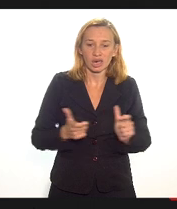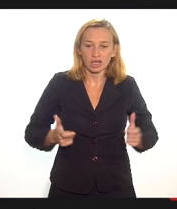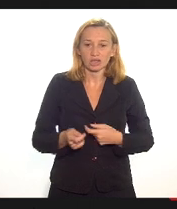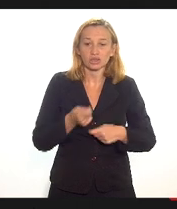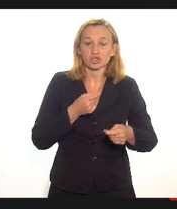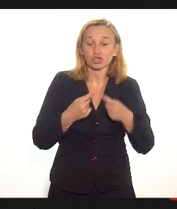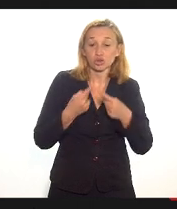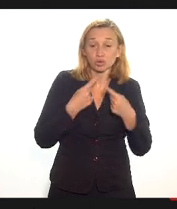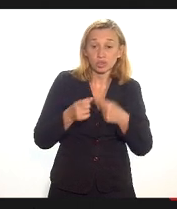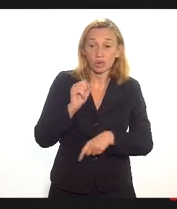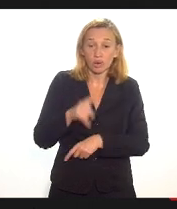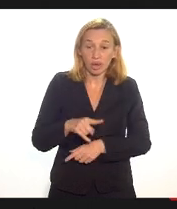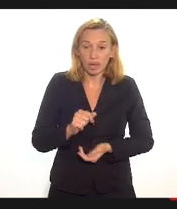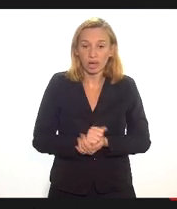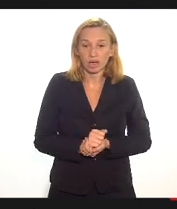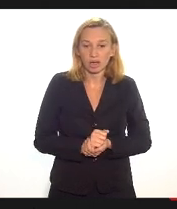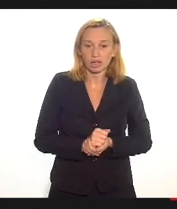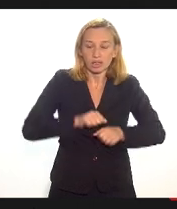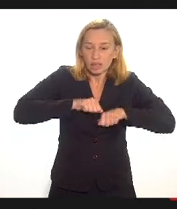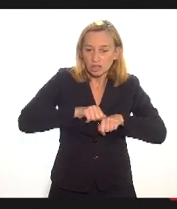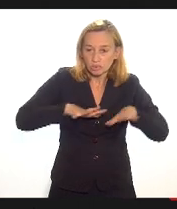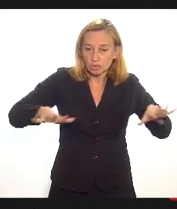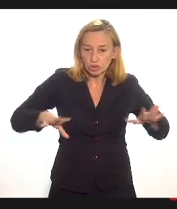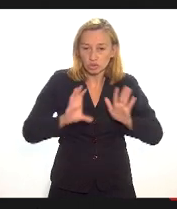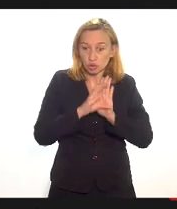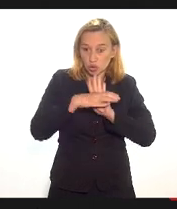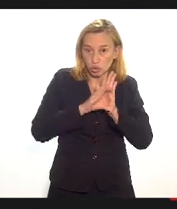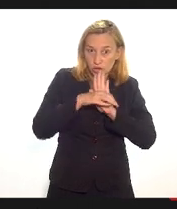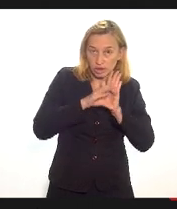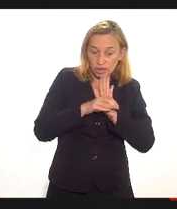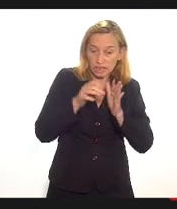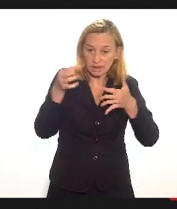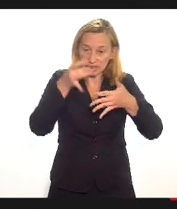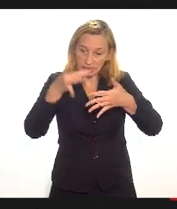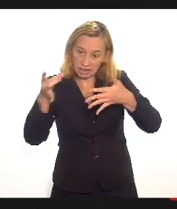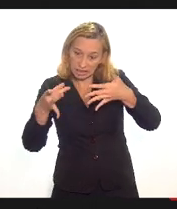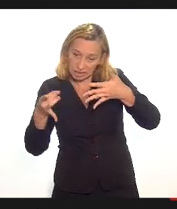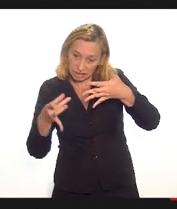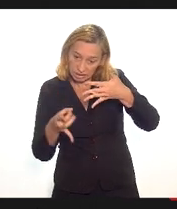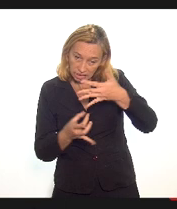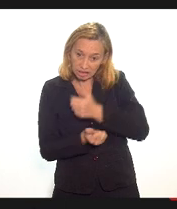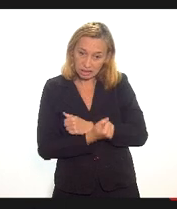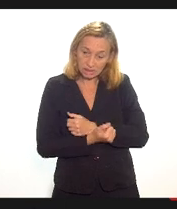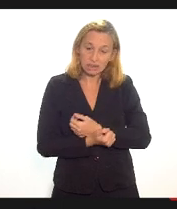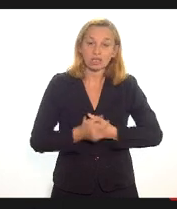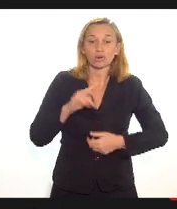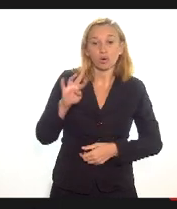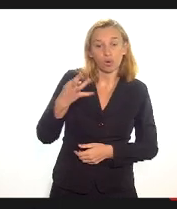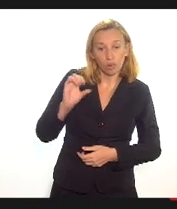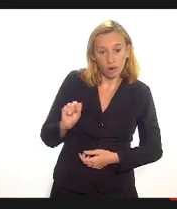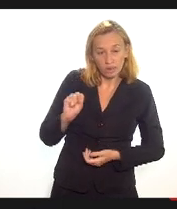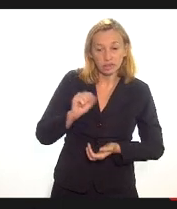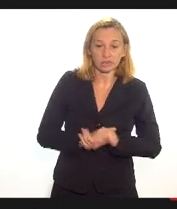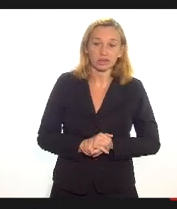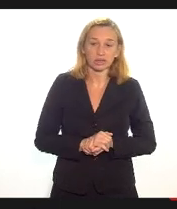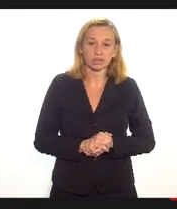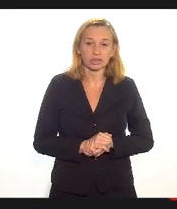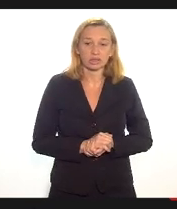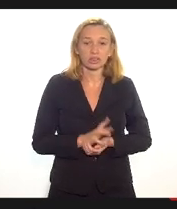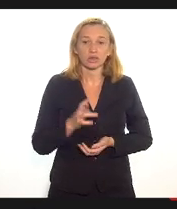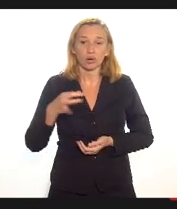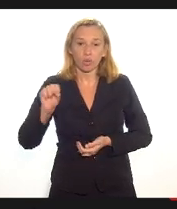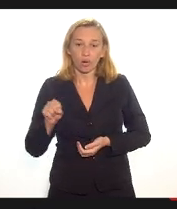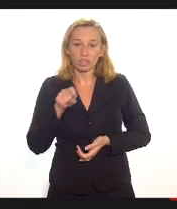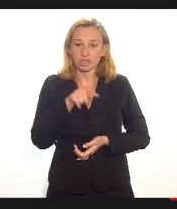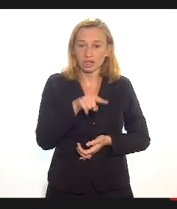é explodir esses conceitos, né? Detalhar o royalty. O royalty até nesse